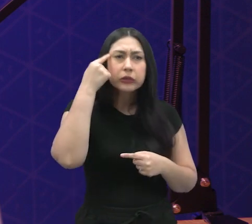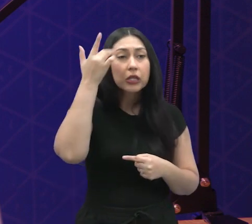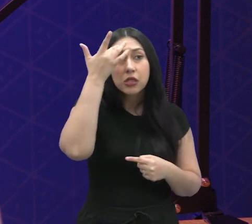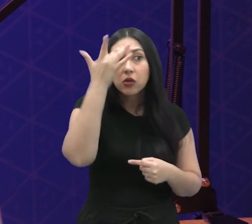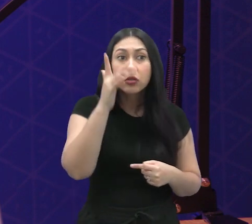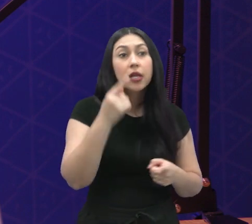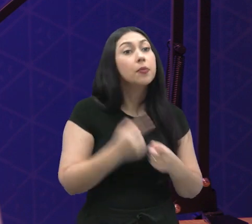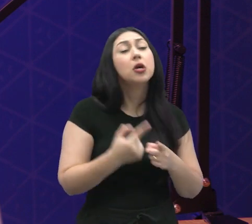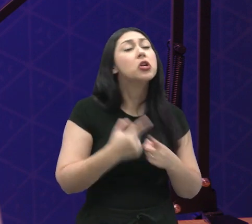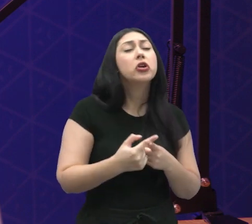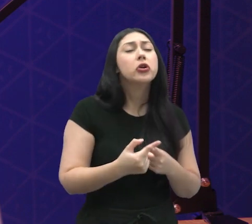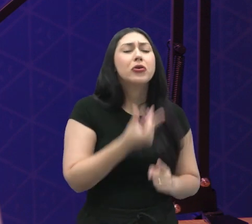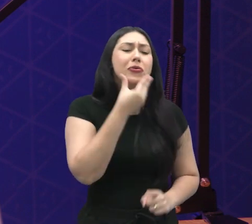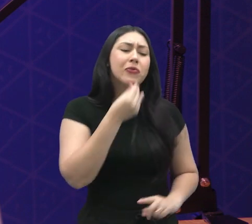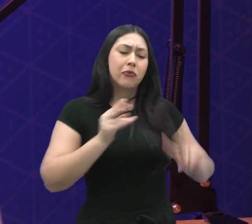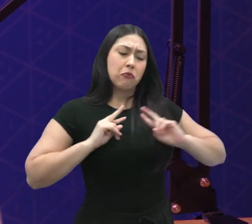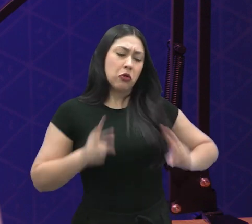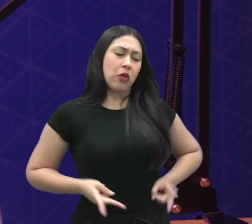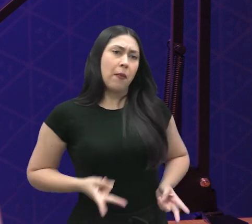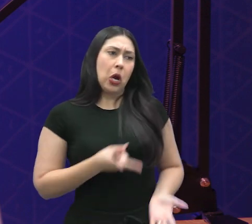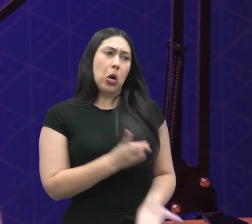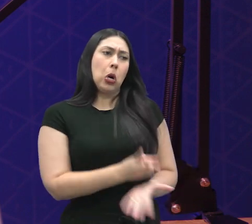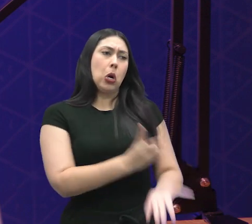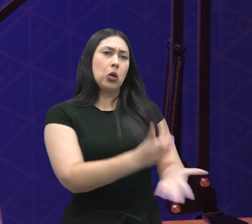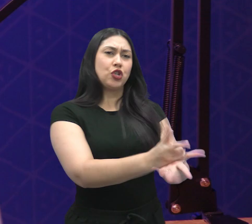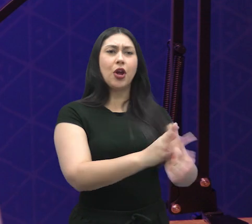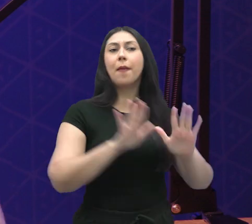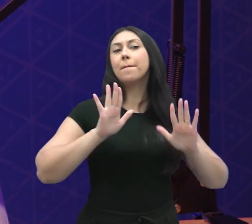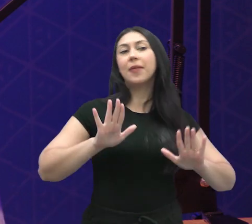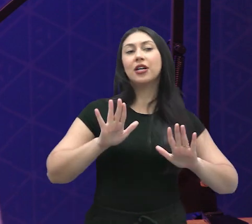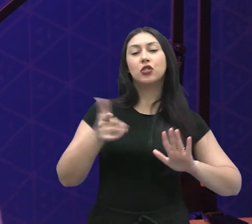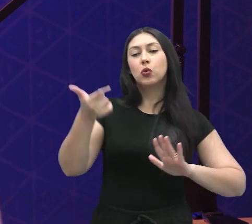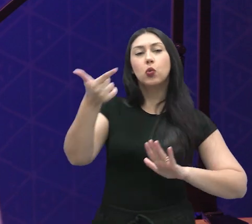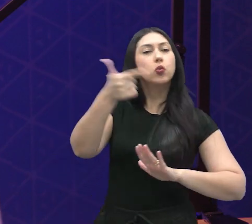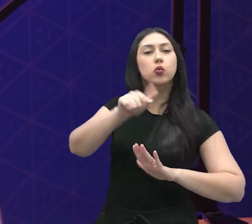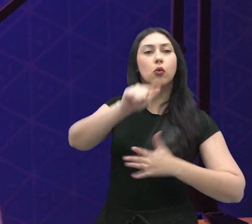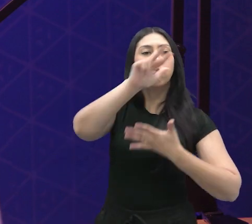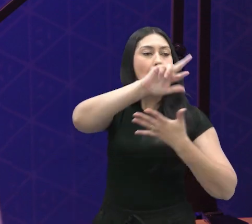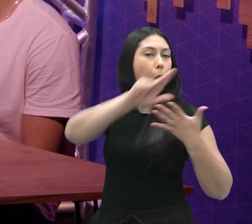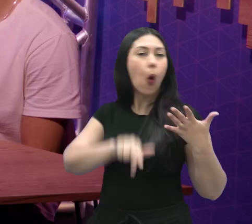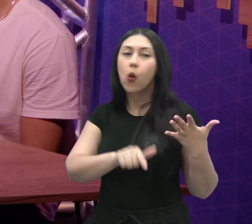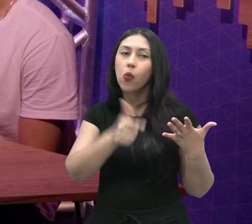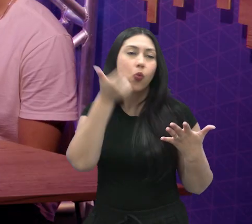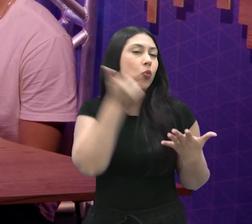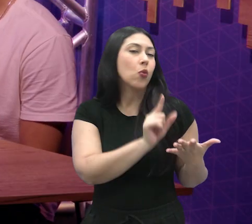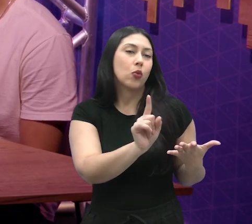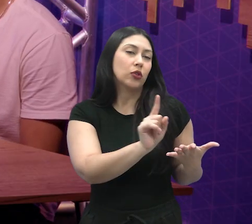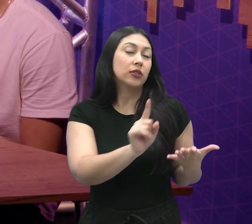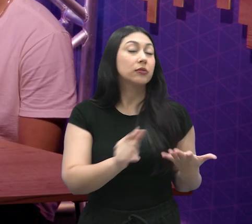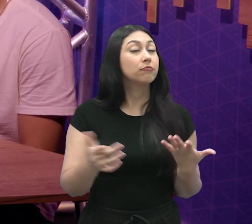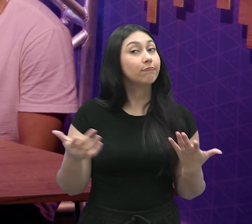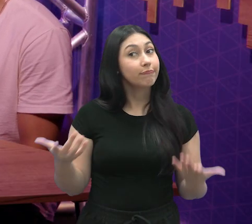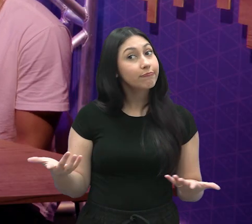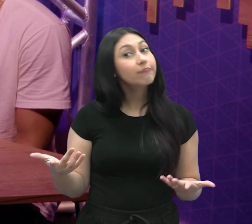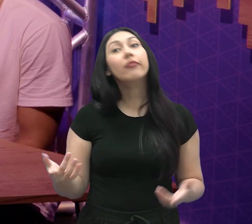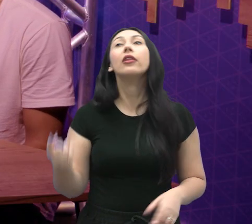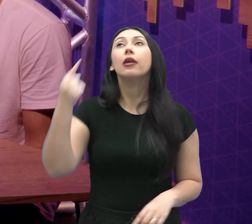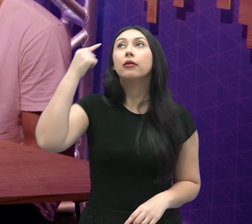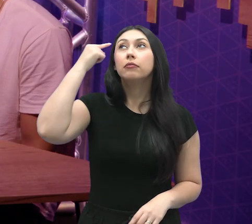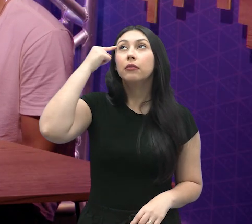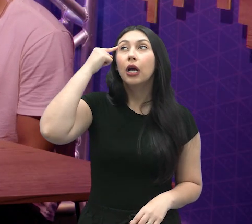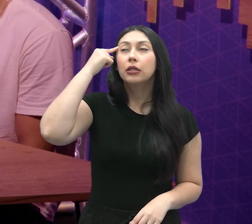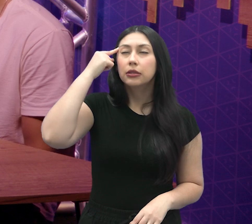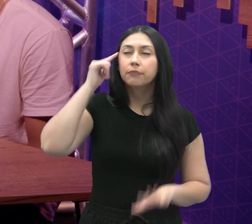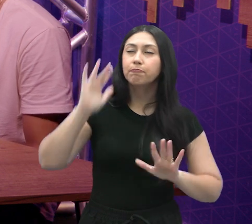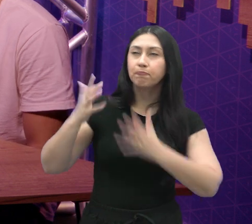sapiens conseguiu ir pra frente, né? E o Homo erectus, por exemplo, não, enfim. Sim, e tipo assim,